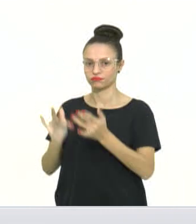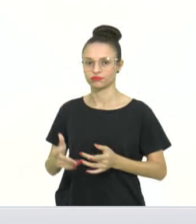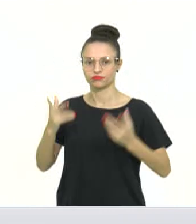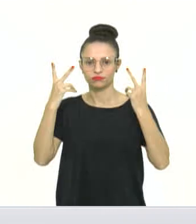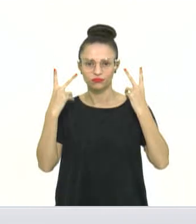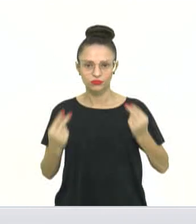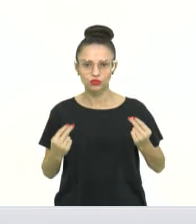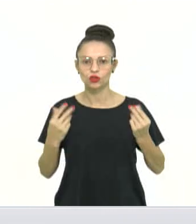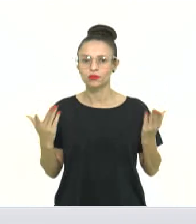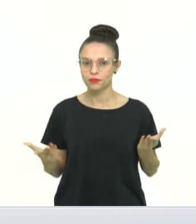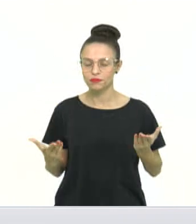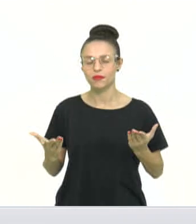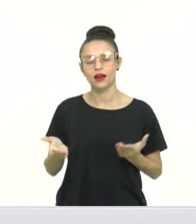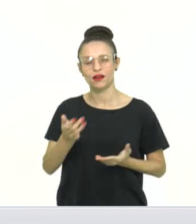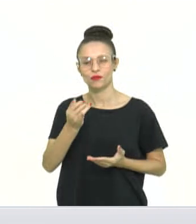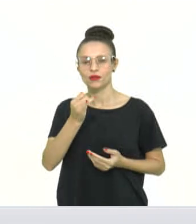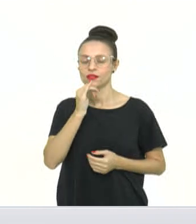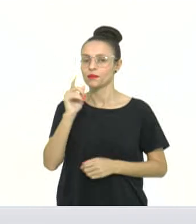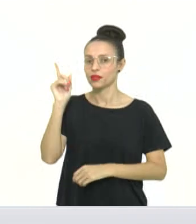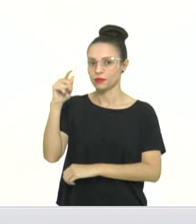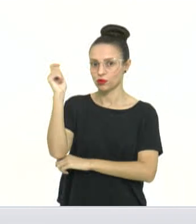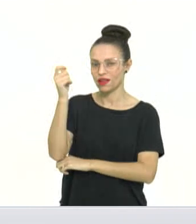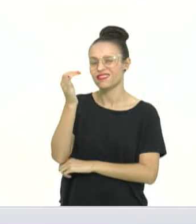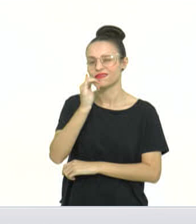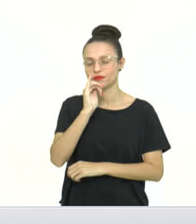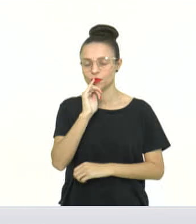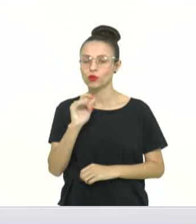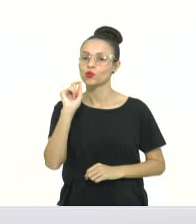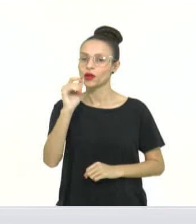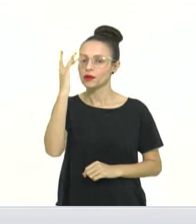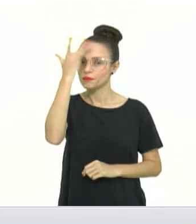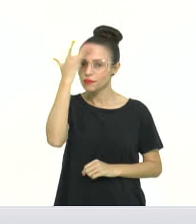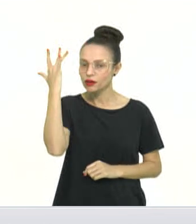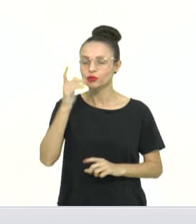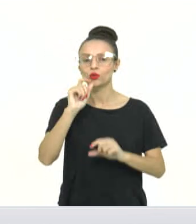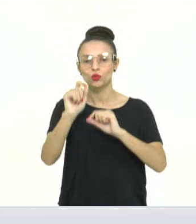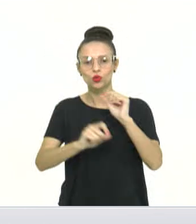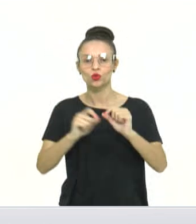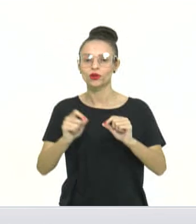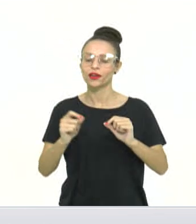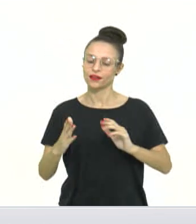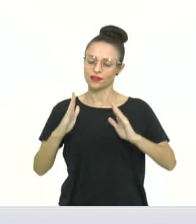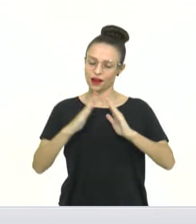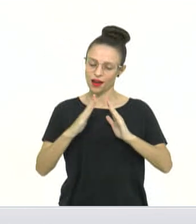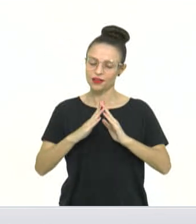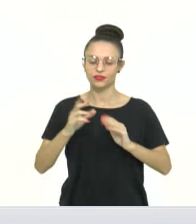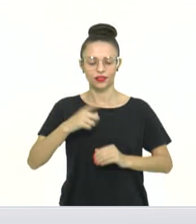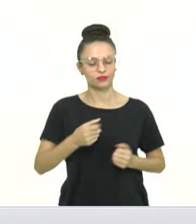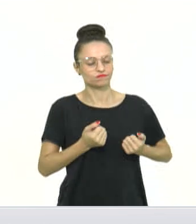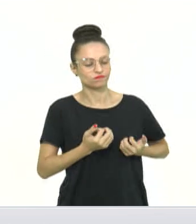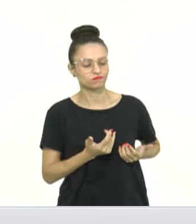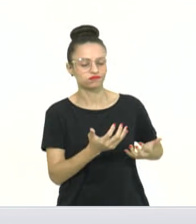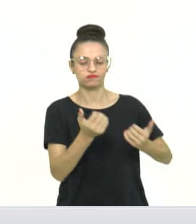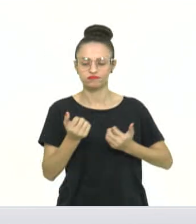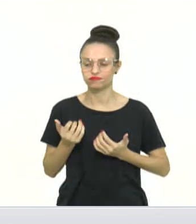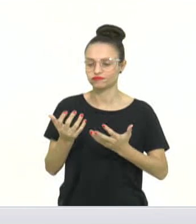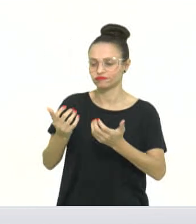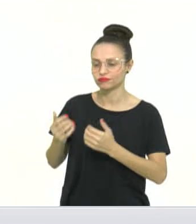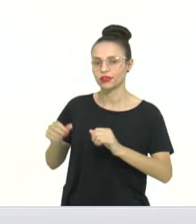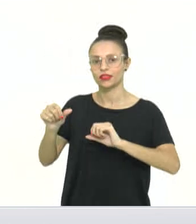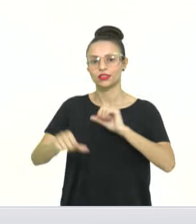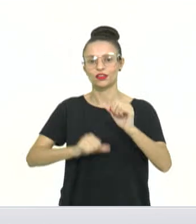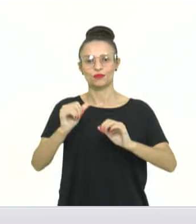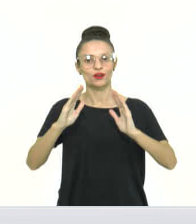de antes com parques de Porto Alegre, por exemplo, fez com que as pessoas levassem a natureza para dentro de casa. Estão transformando as